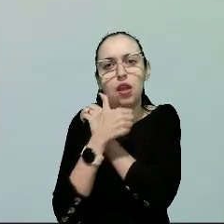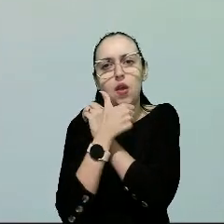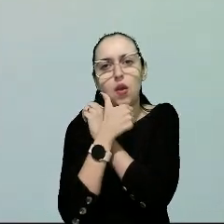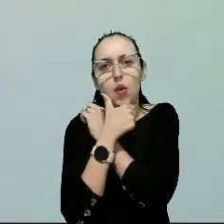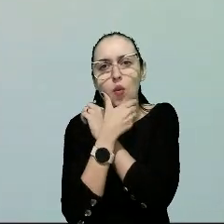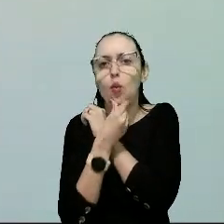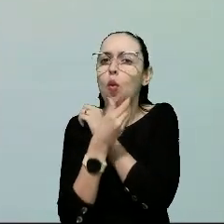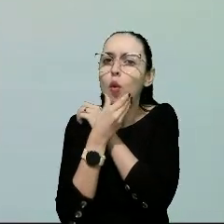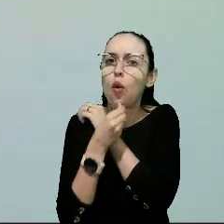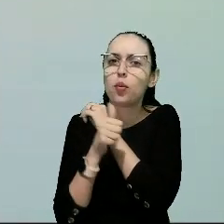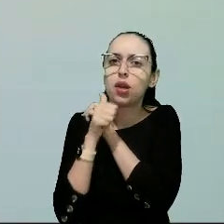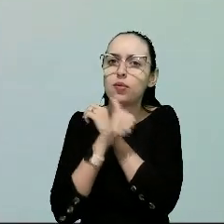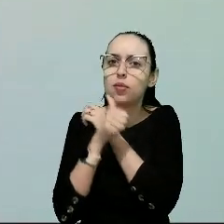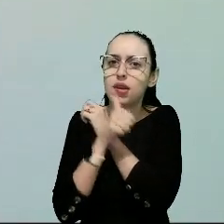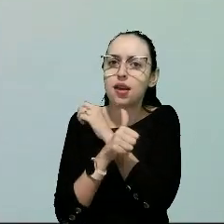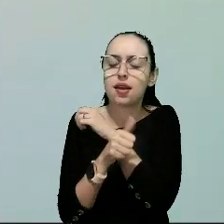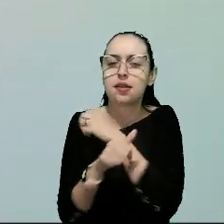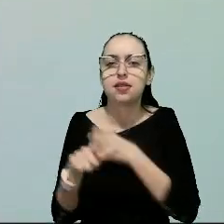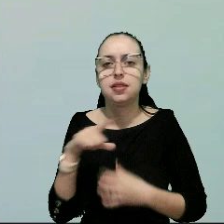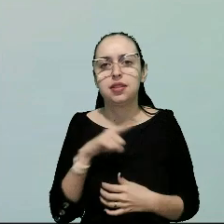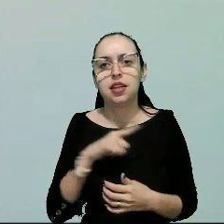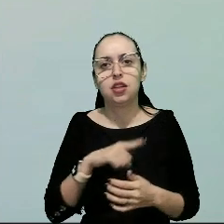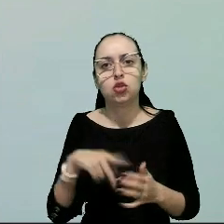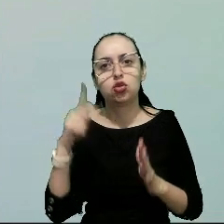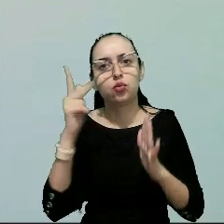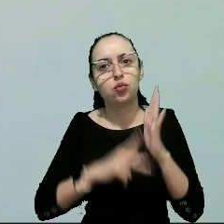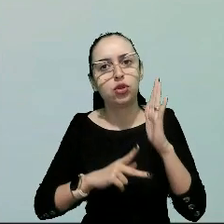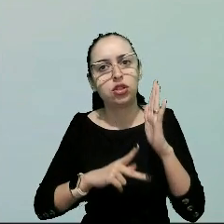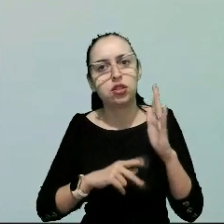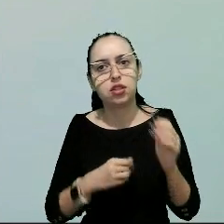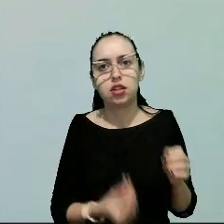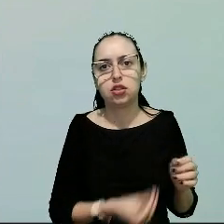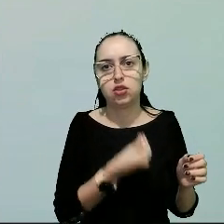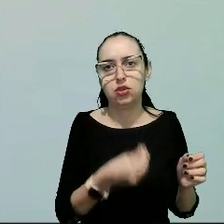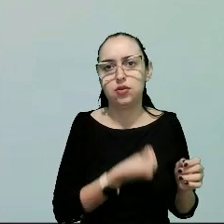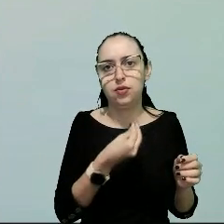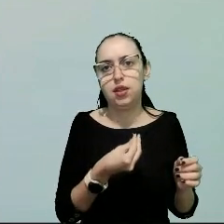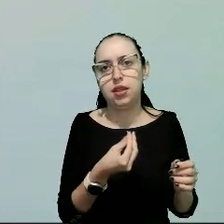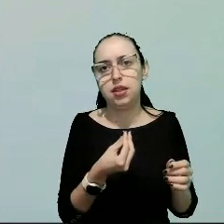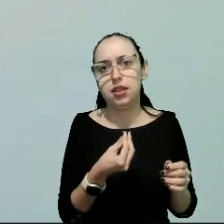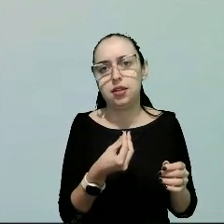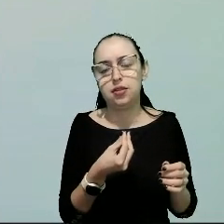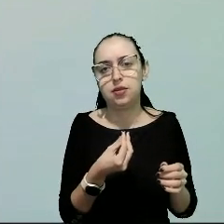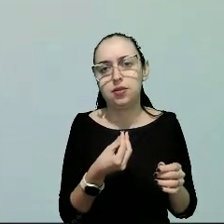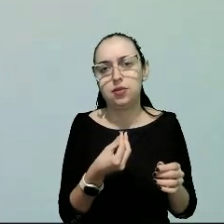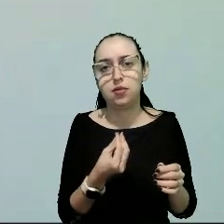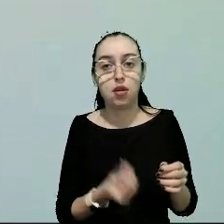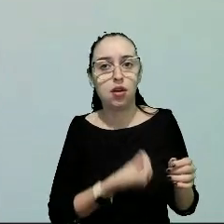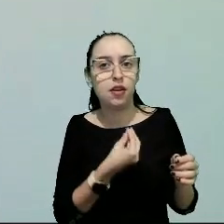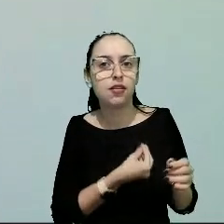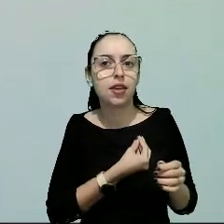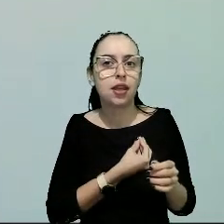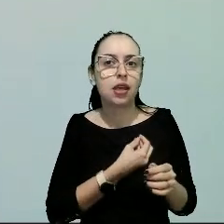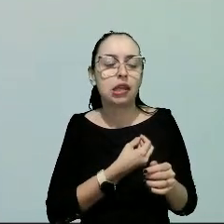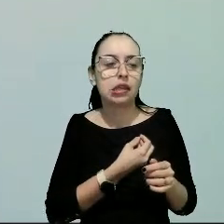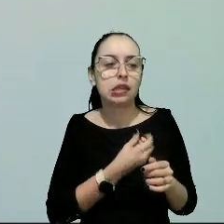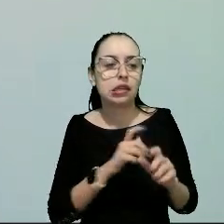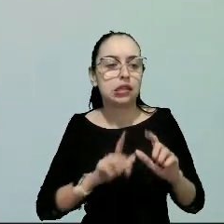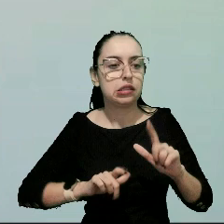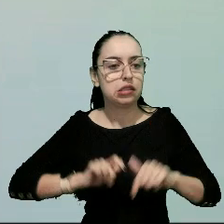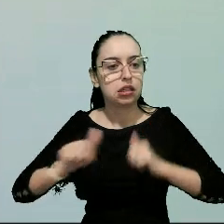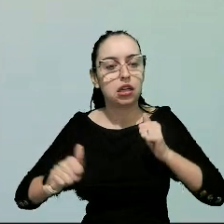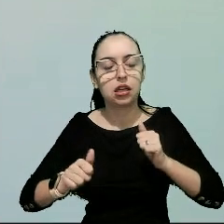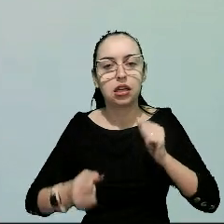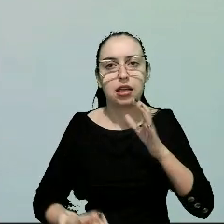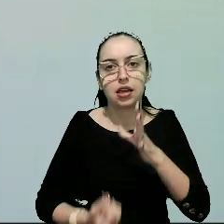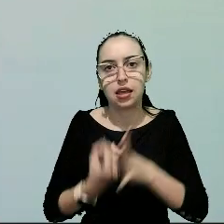Determinados homens e mulheres, por terem projetos de vida e uma vida mais